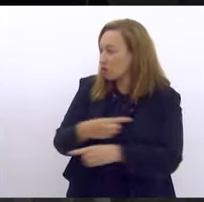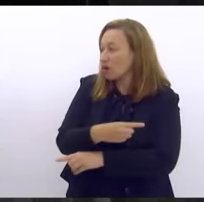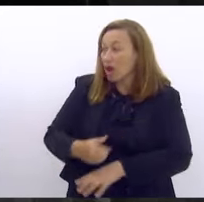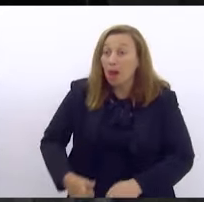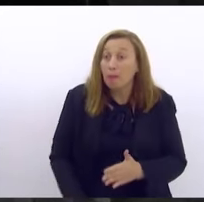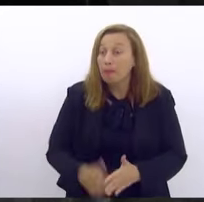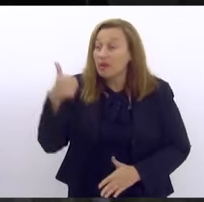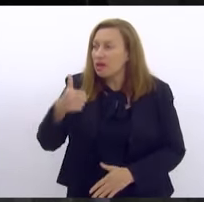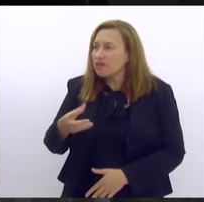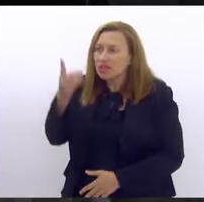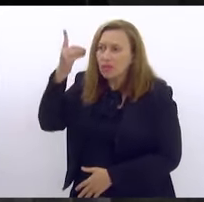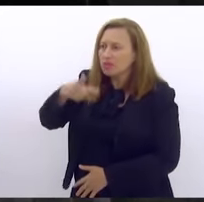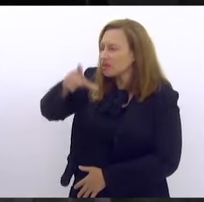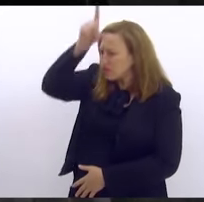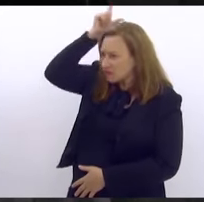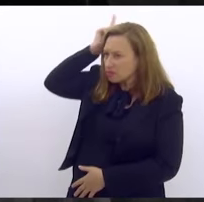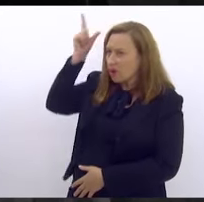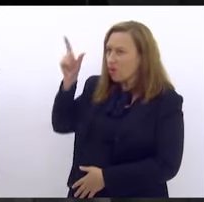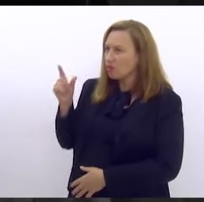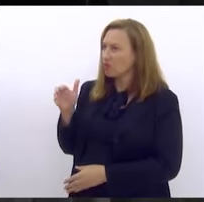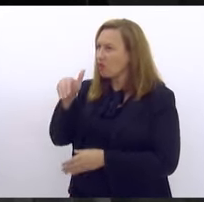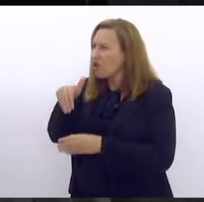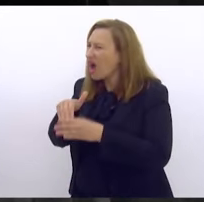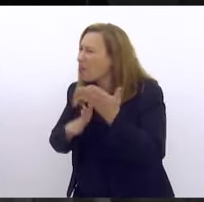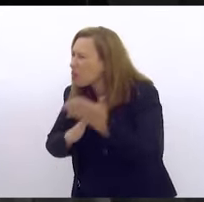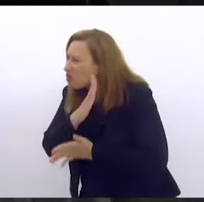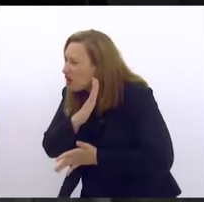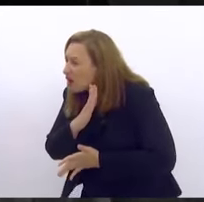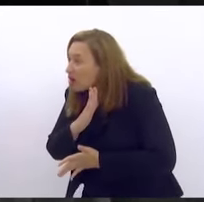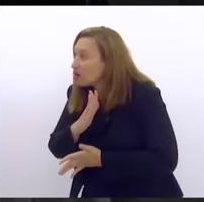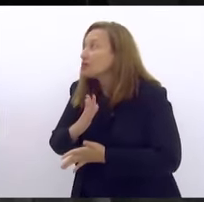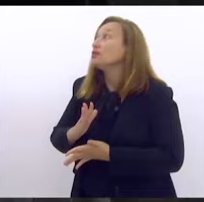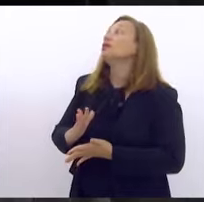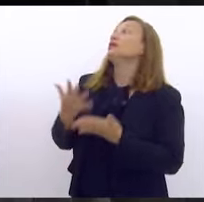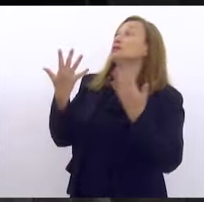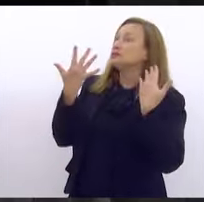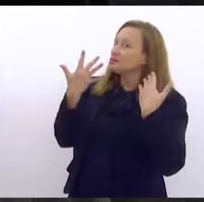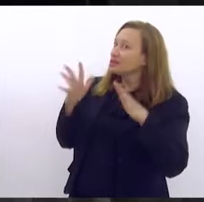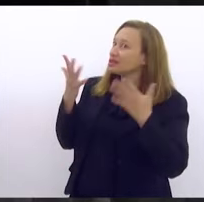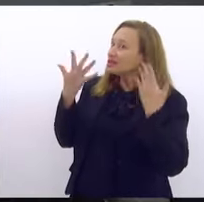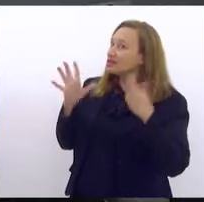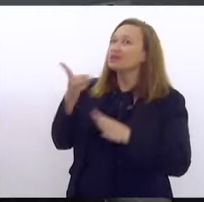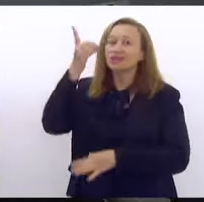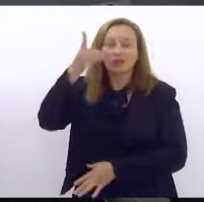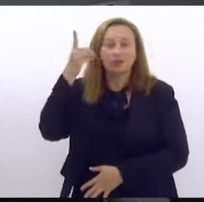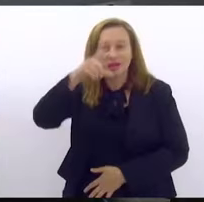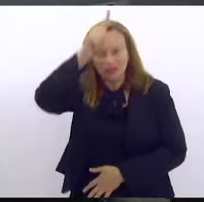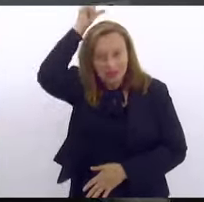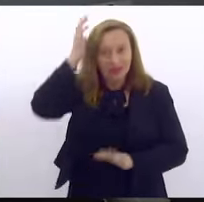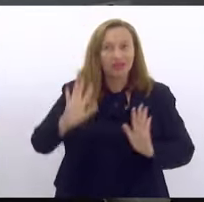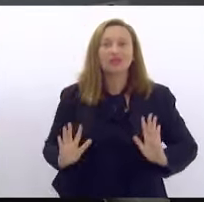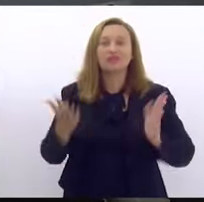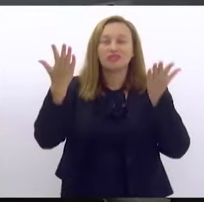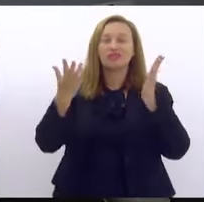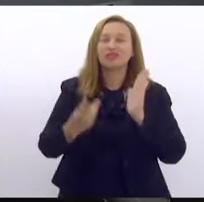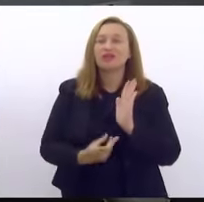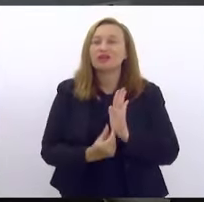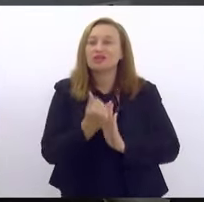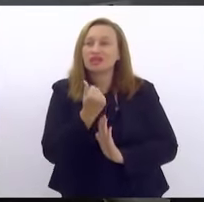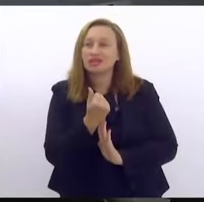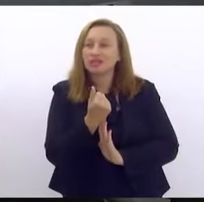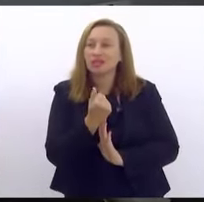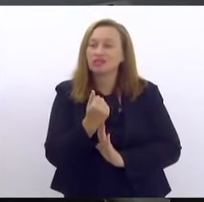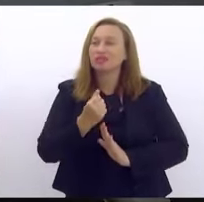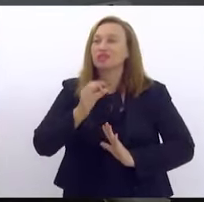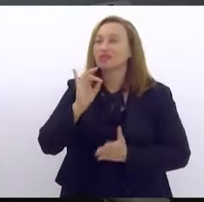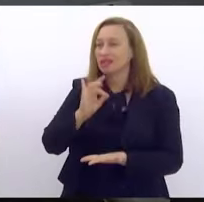vez, o deputado Luiz Paulo não fez voto divergente. Então, eu encerro agradecendo. Eu preciso de uma salva de palmas do deputado Luiz Paulo. Viva o orçamento. Vamos aprovar um orçamento